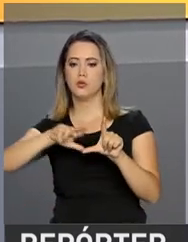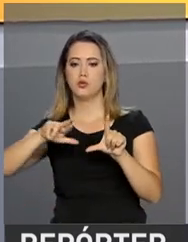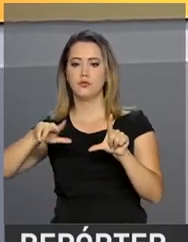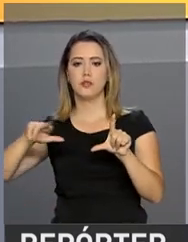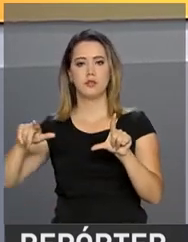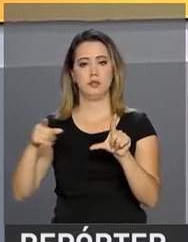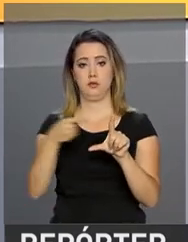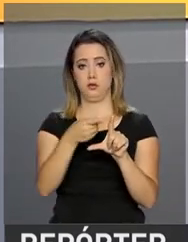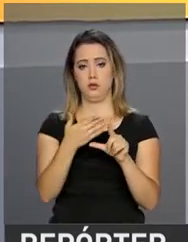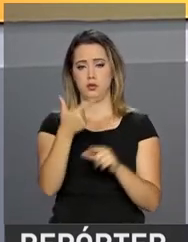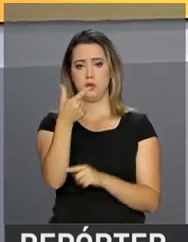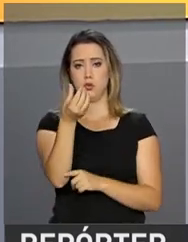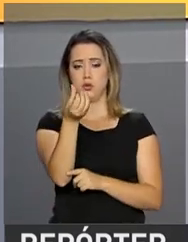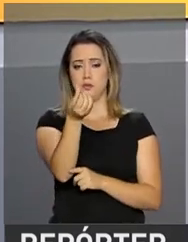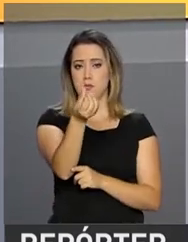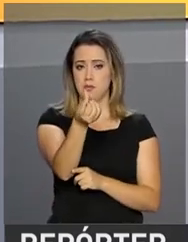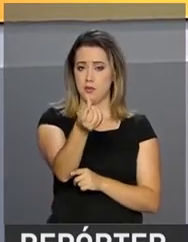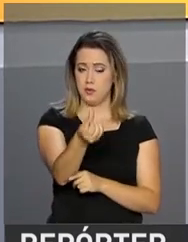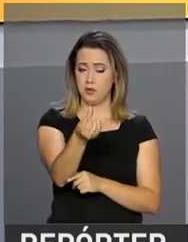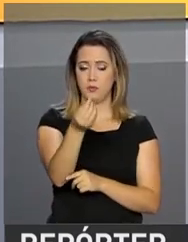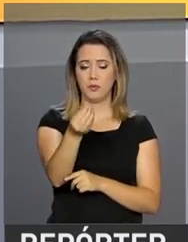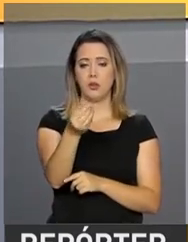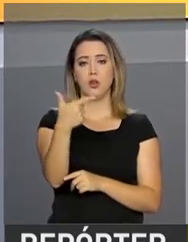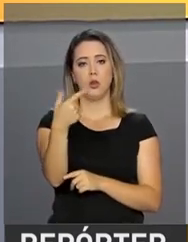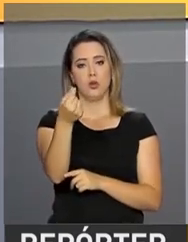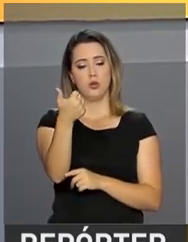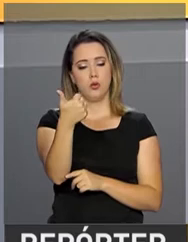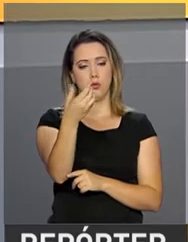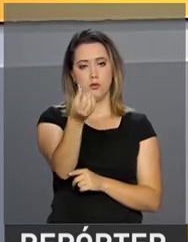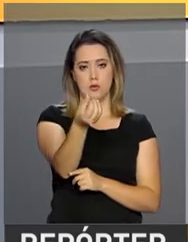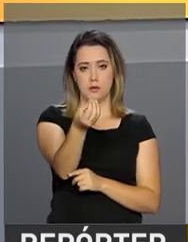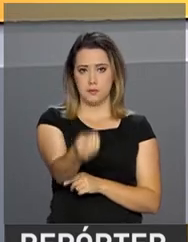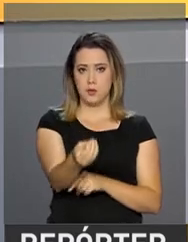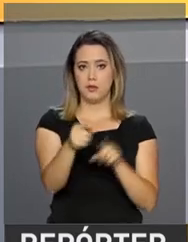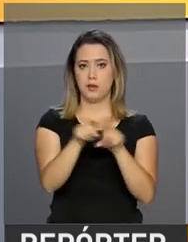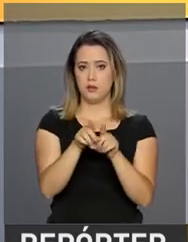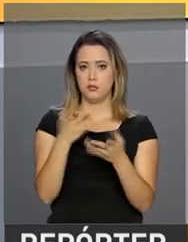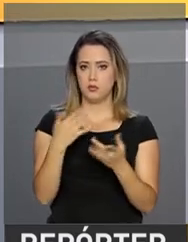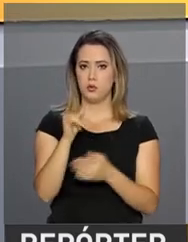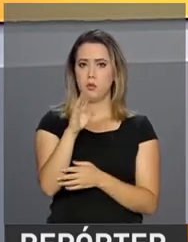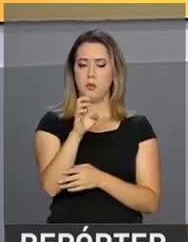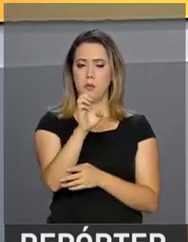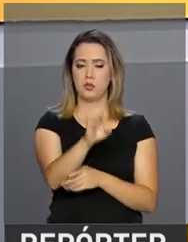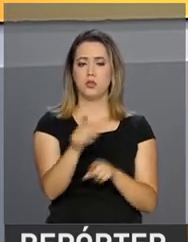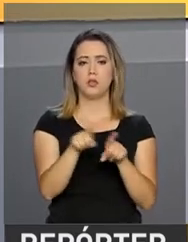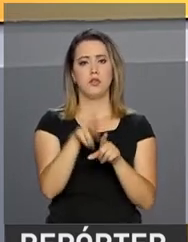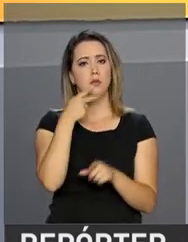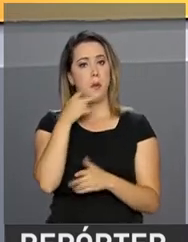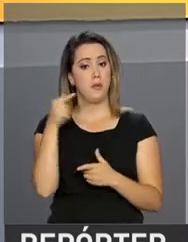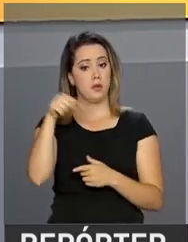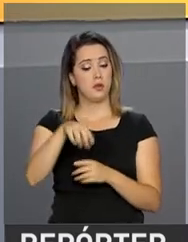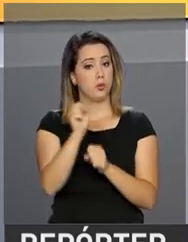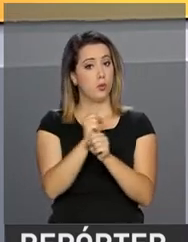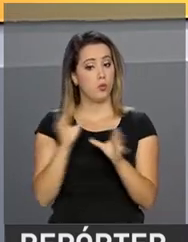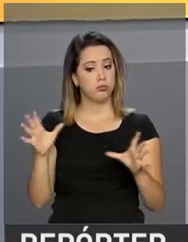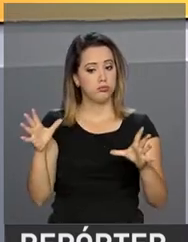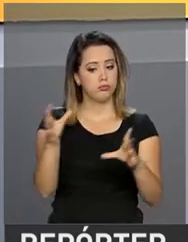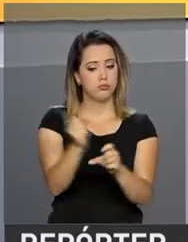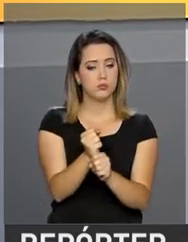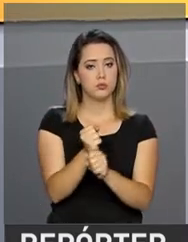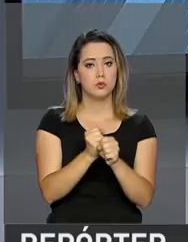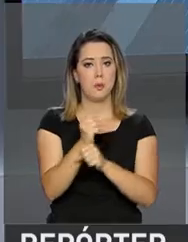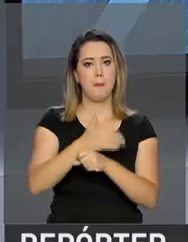mês de 2010 segundo o ibge no acumulado do ano foi o melhor resultado desde 1994